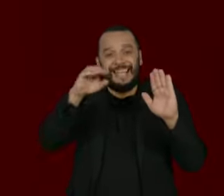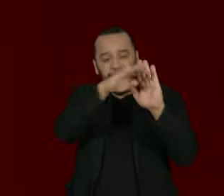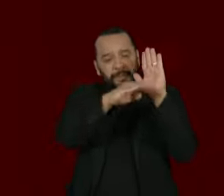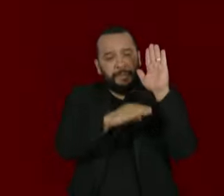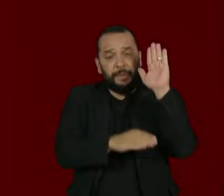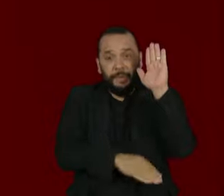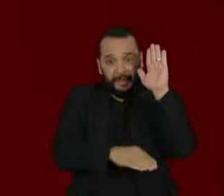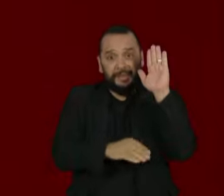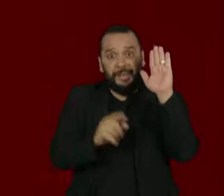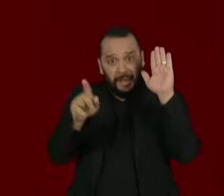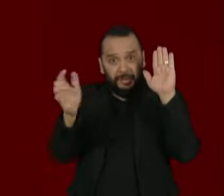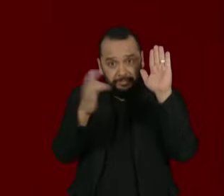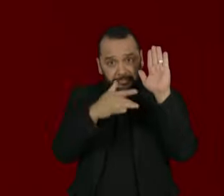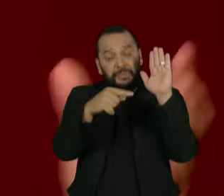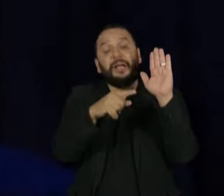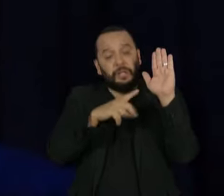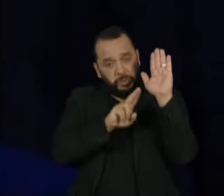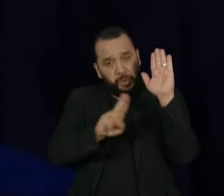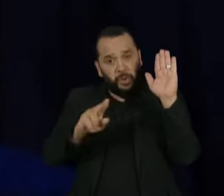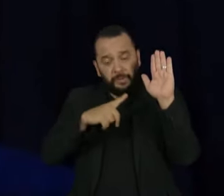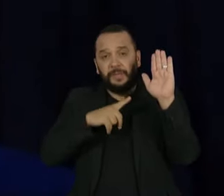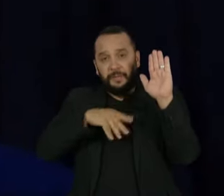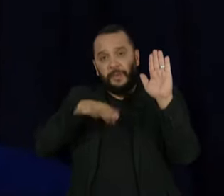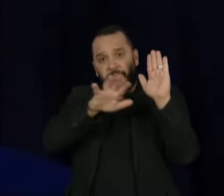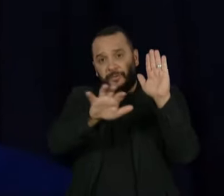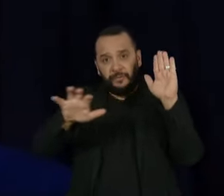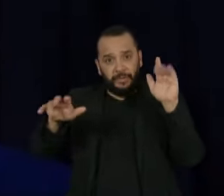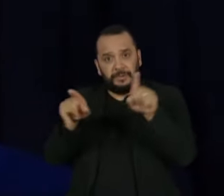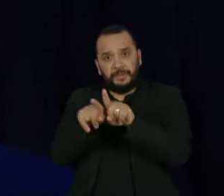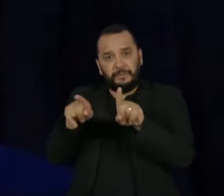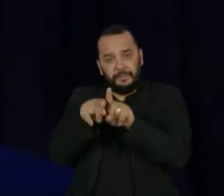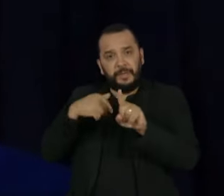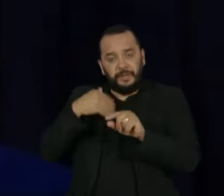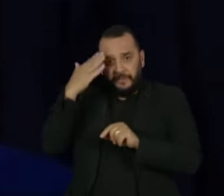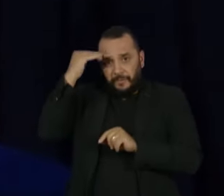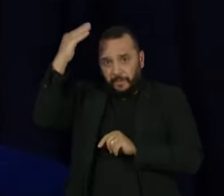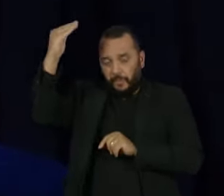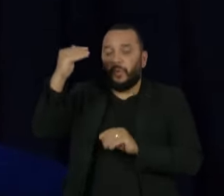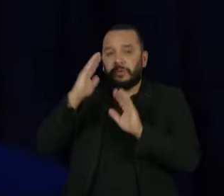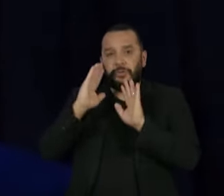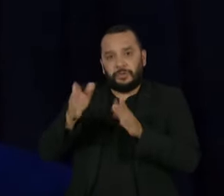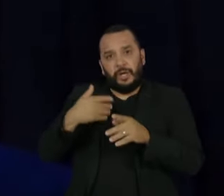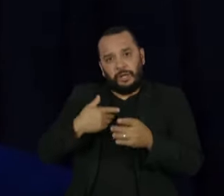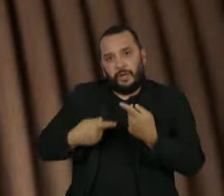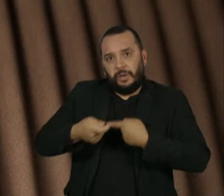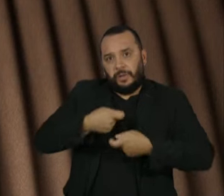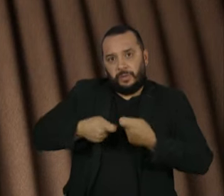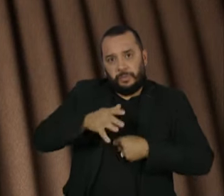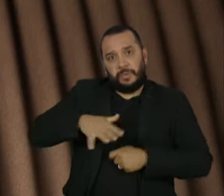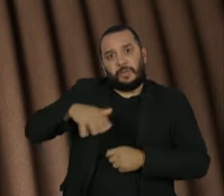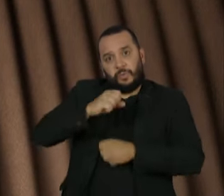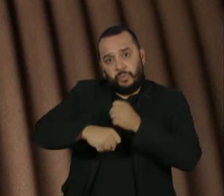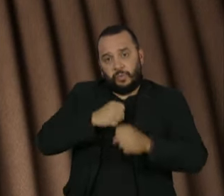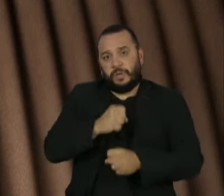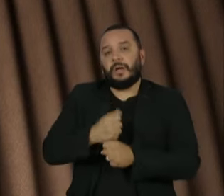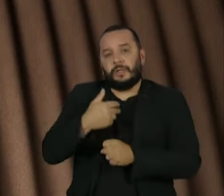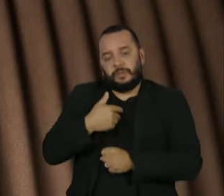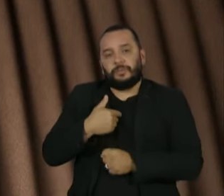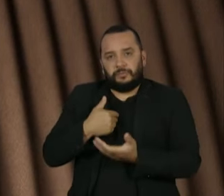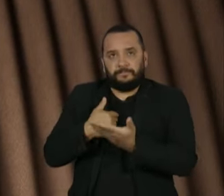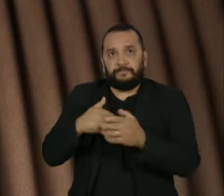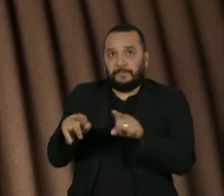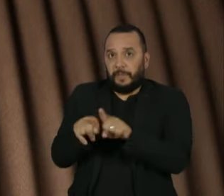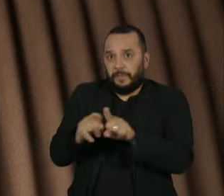2007 e personalidade do ano da economia brasileira pelo jornal O Globo em 2011 é autor dos livros